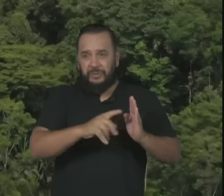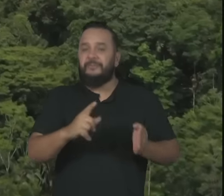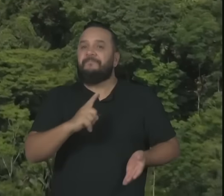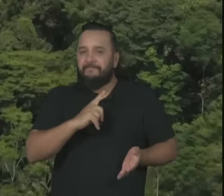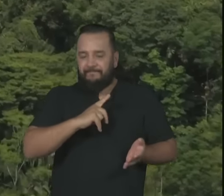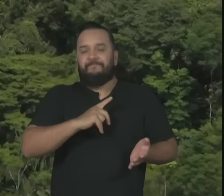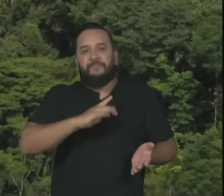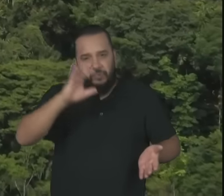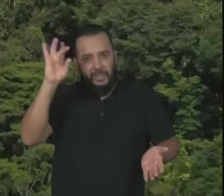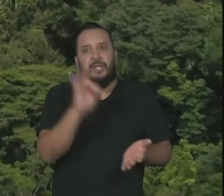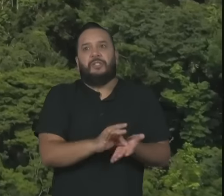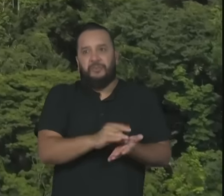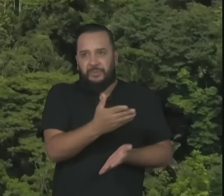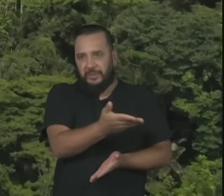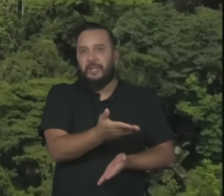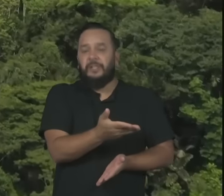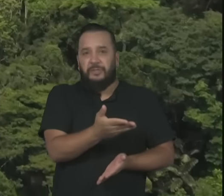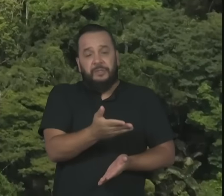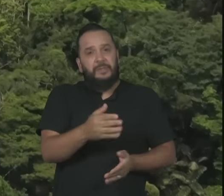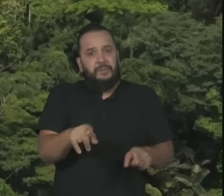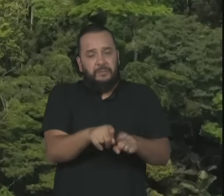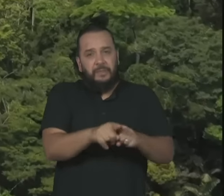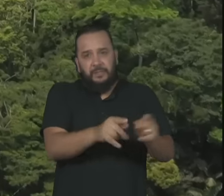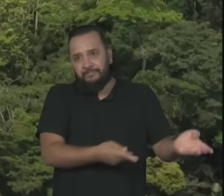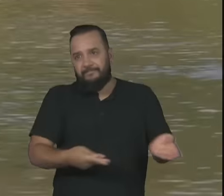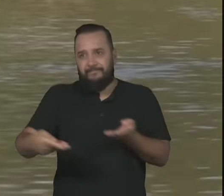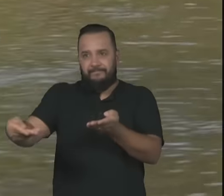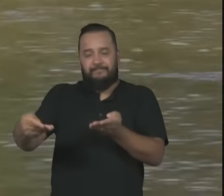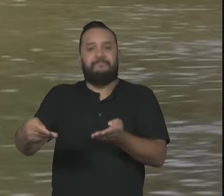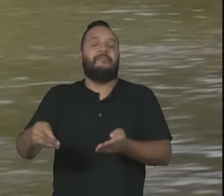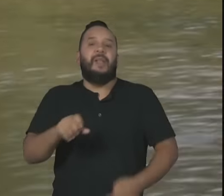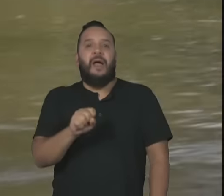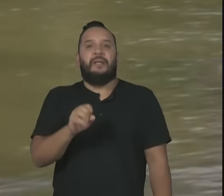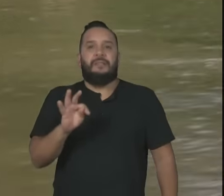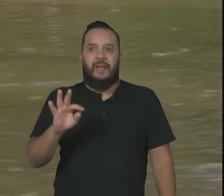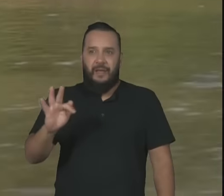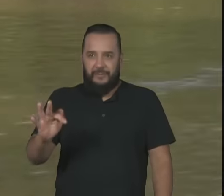para ir diretamente ao Supremo Tribunal Federal.